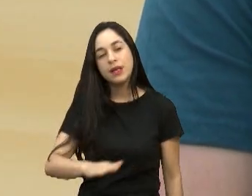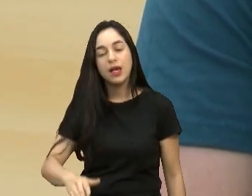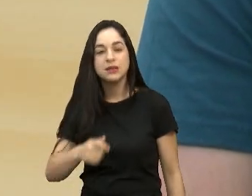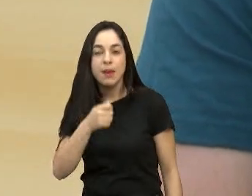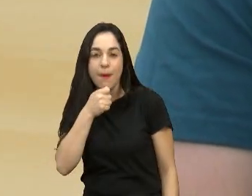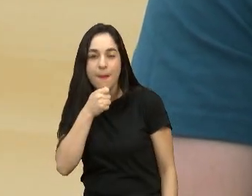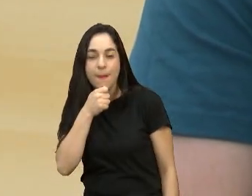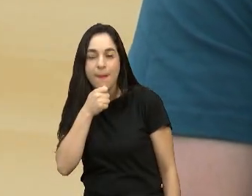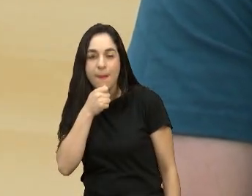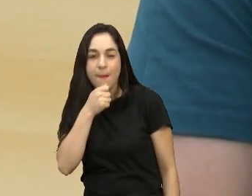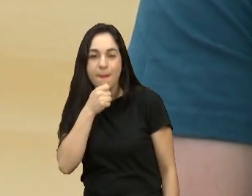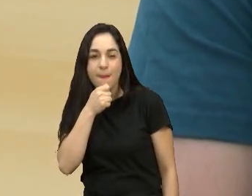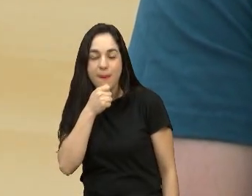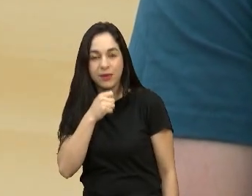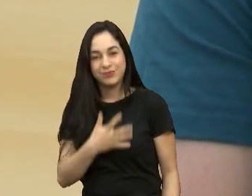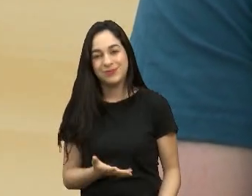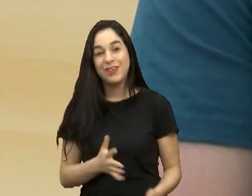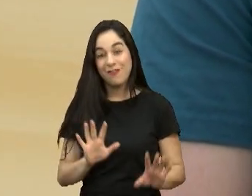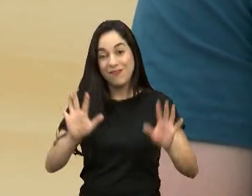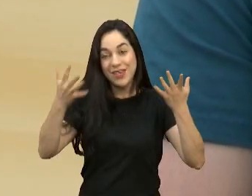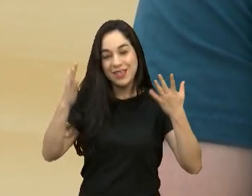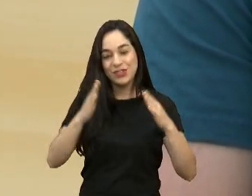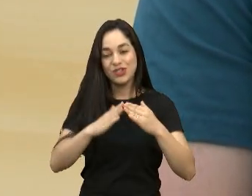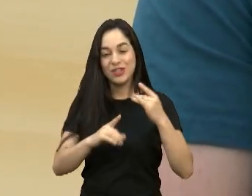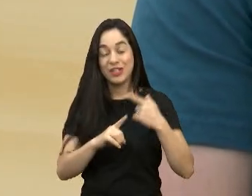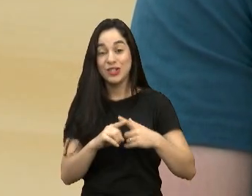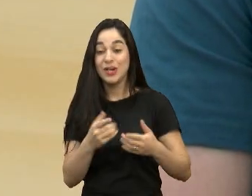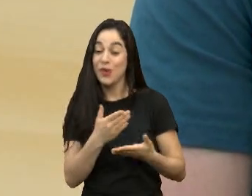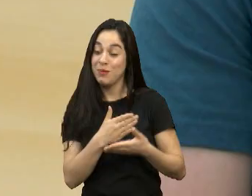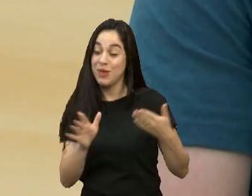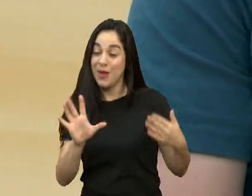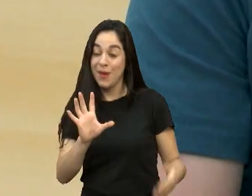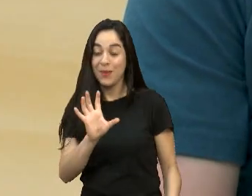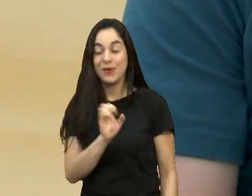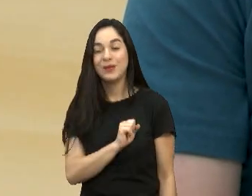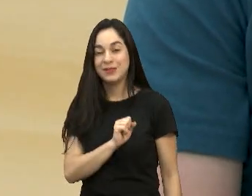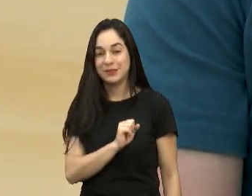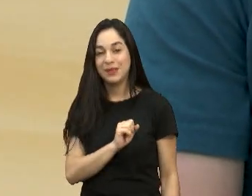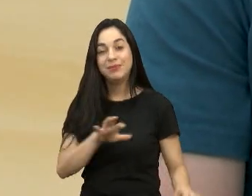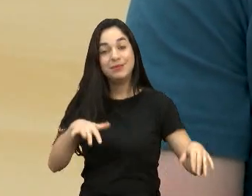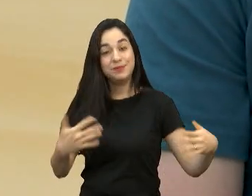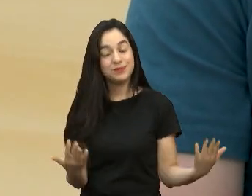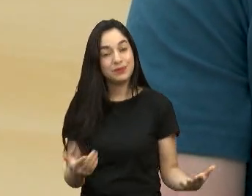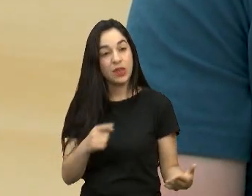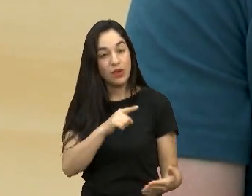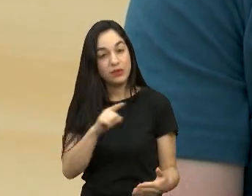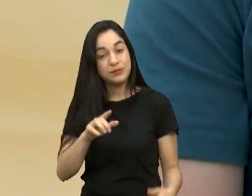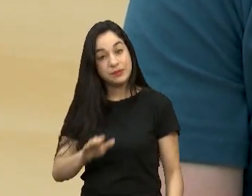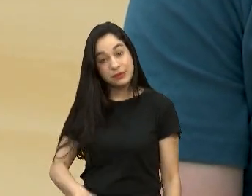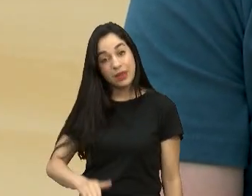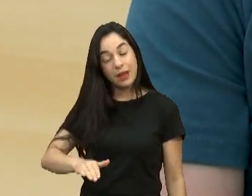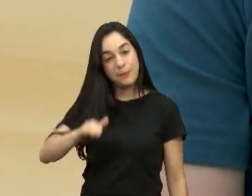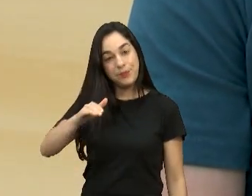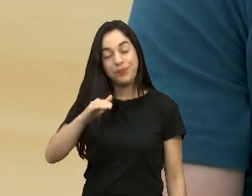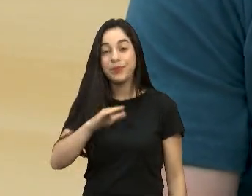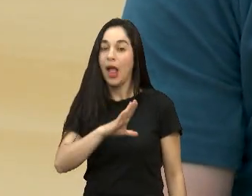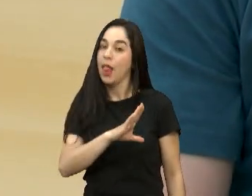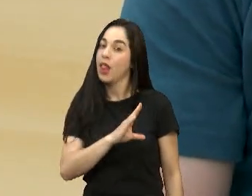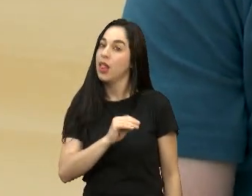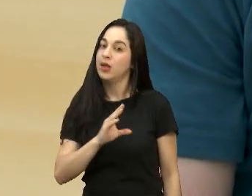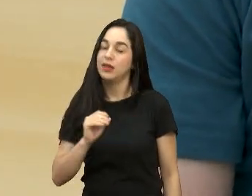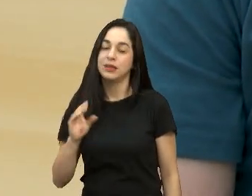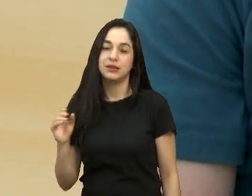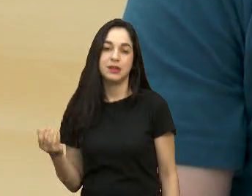essas coisas e tal. E eu fui pegando gosto pela coisa. Só que conforme você vai crescendo, a adolescência vai chegando,